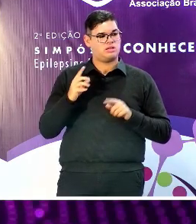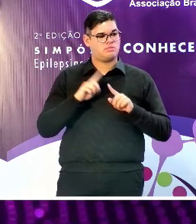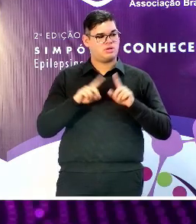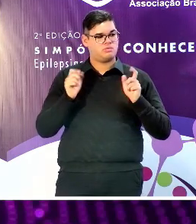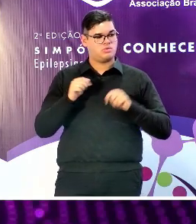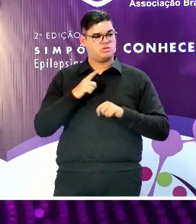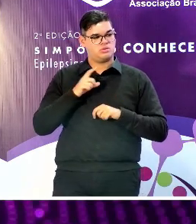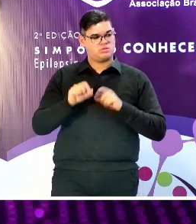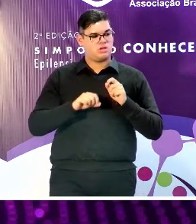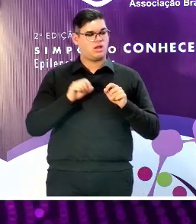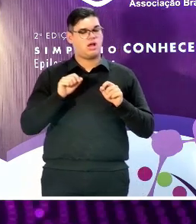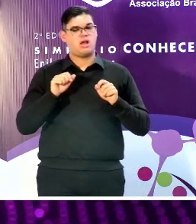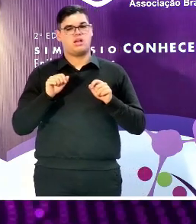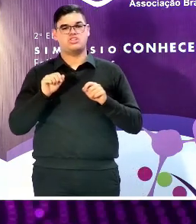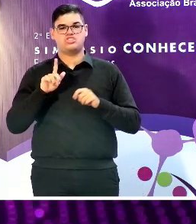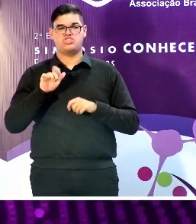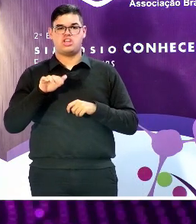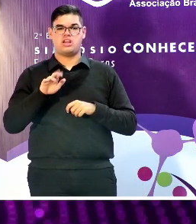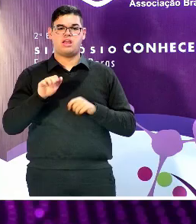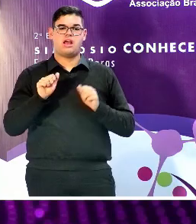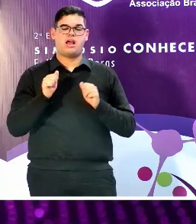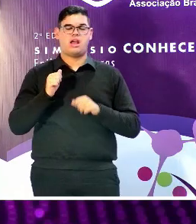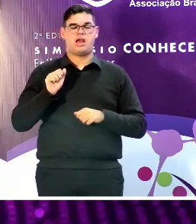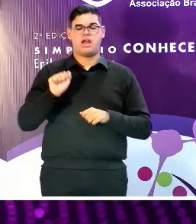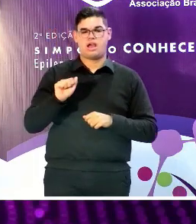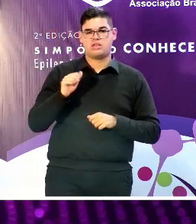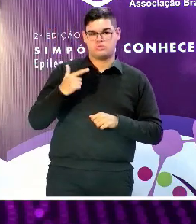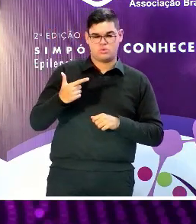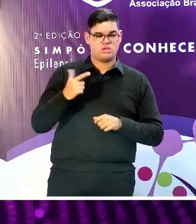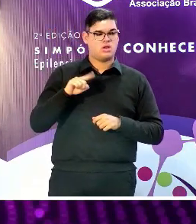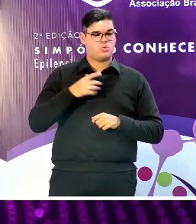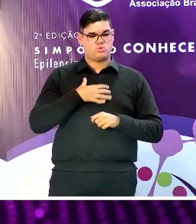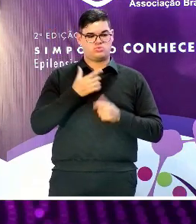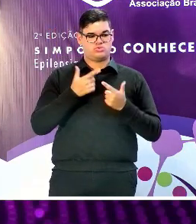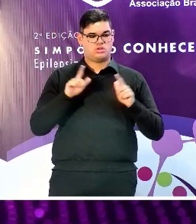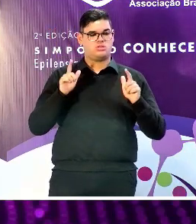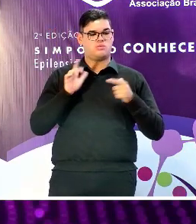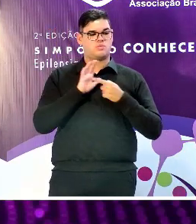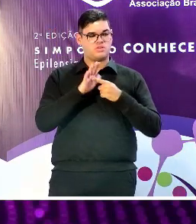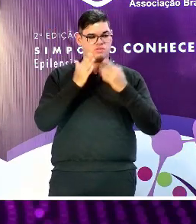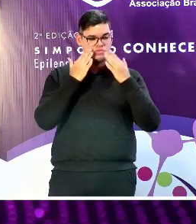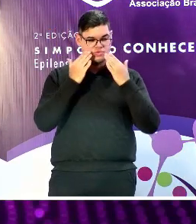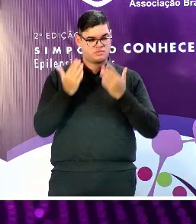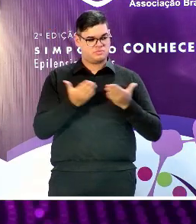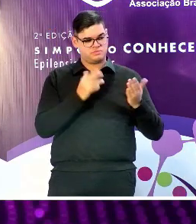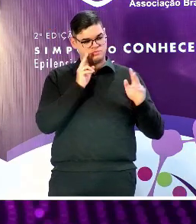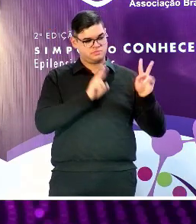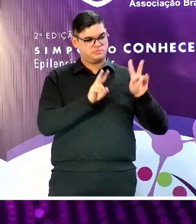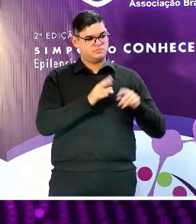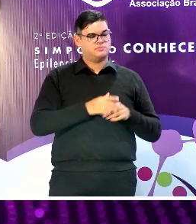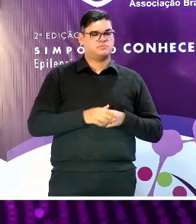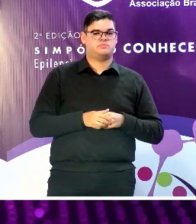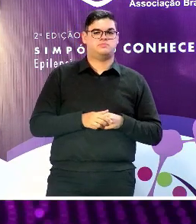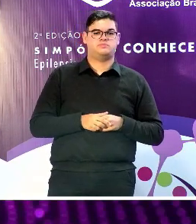gene ATP1A2 também, que é uma outra isoforma dessa enzima que está presente em células da glia.